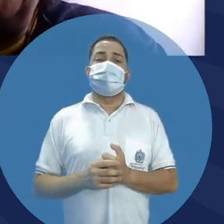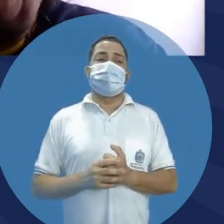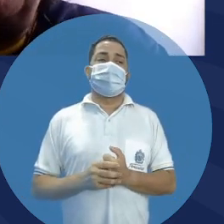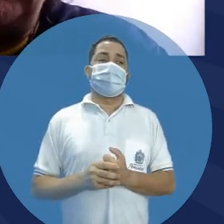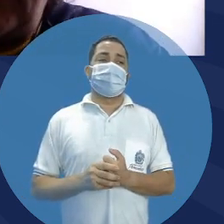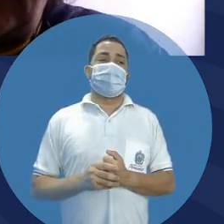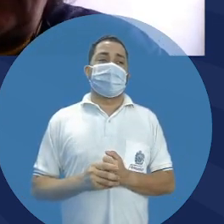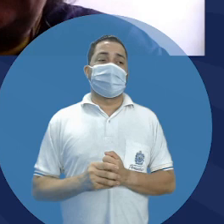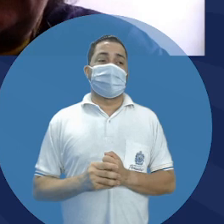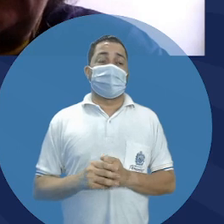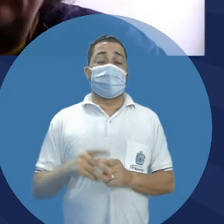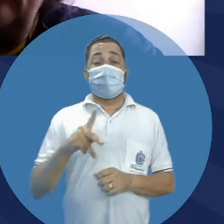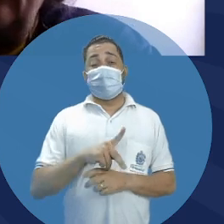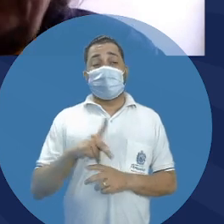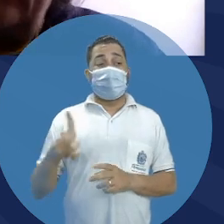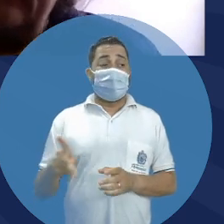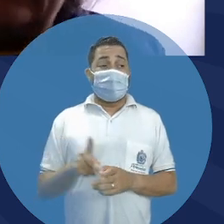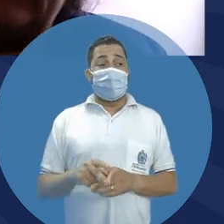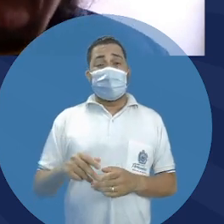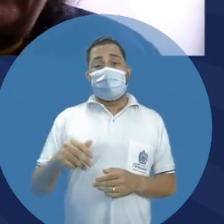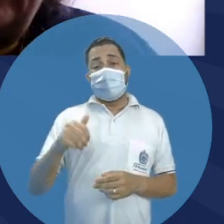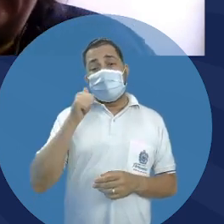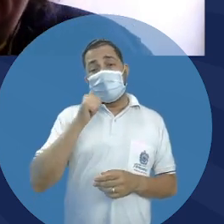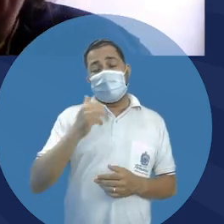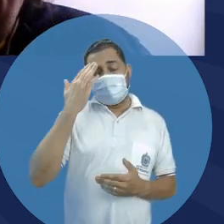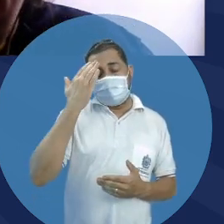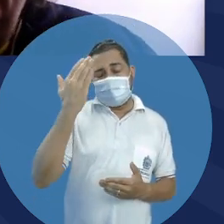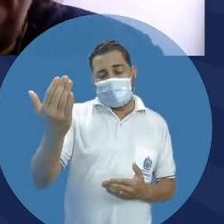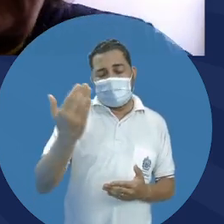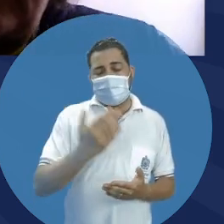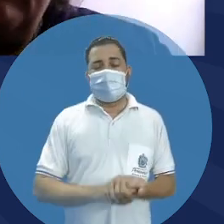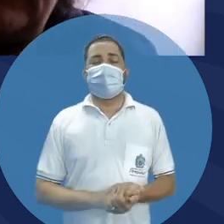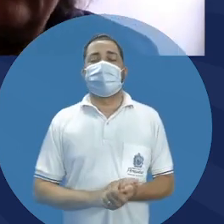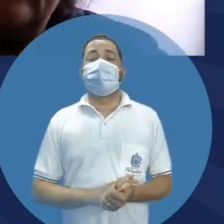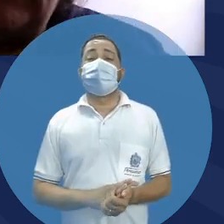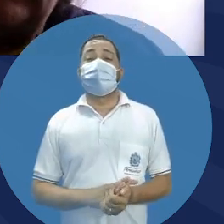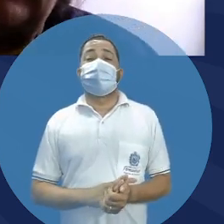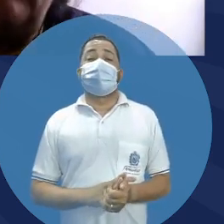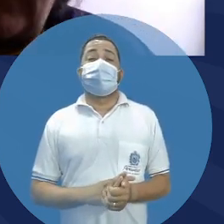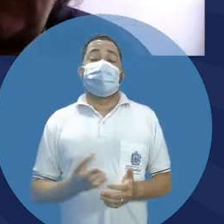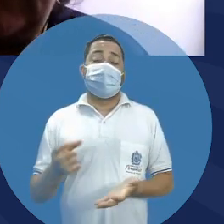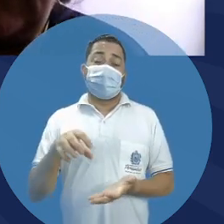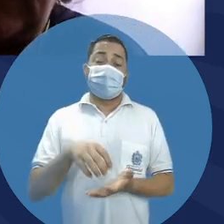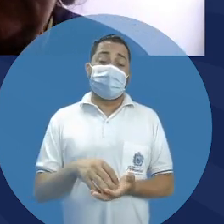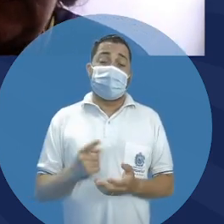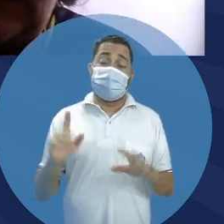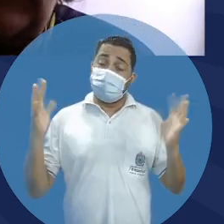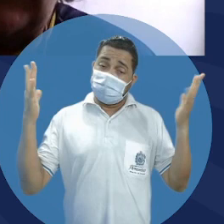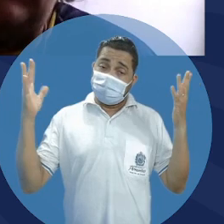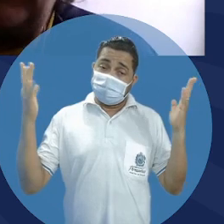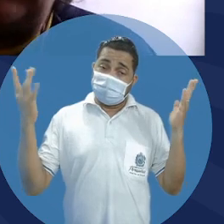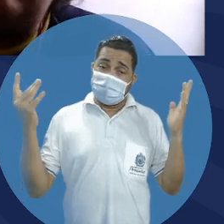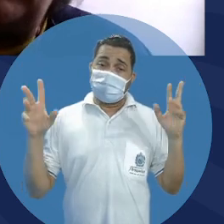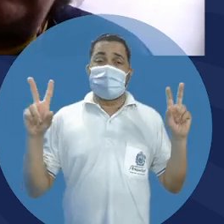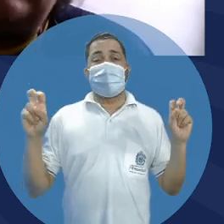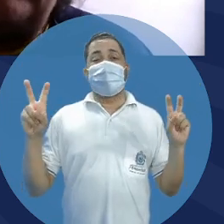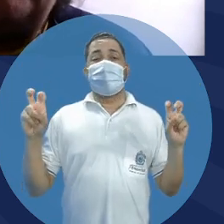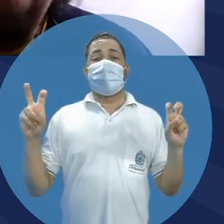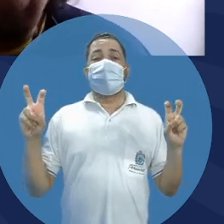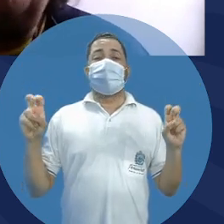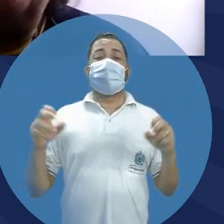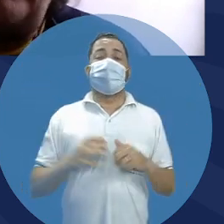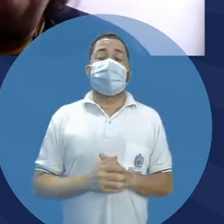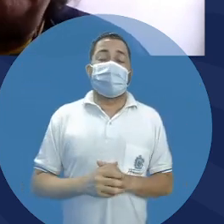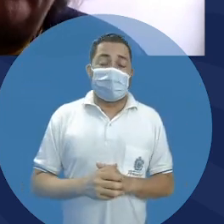Professora, muito obrigada. O núcleo está de parabéns pela temática. Parabéns